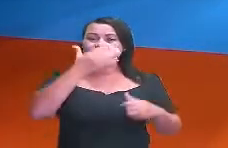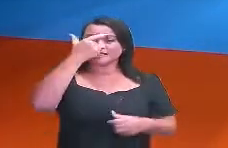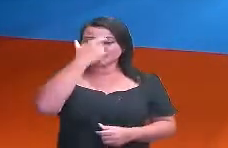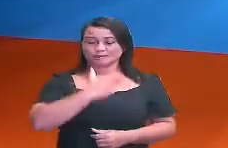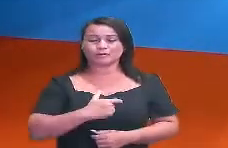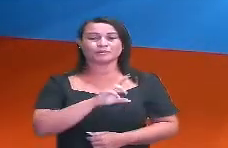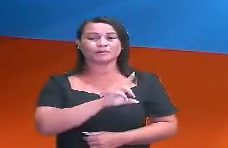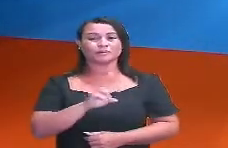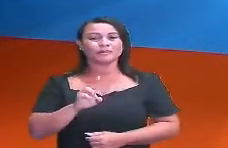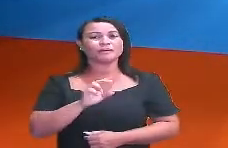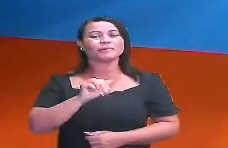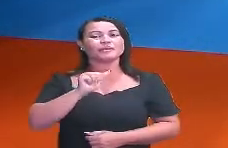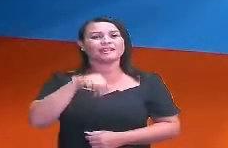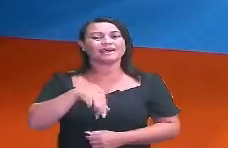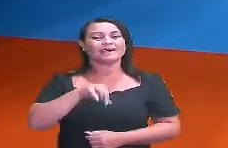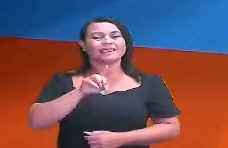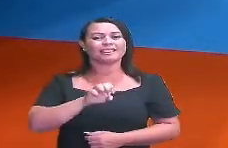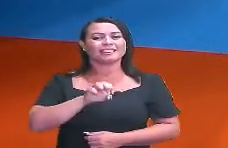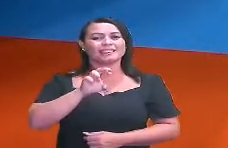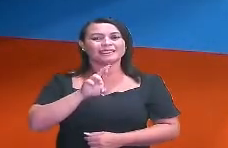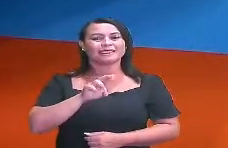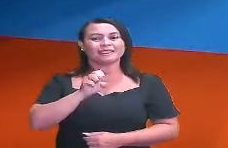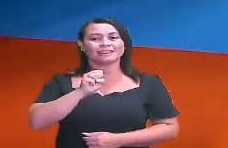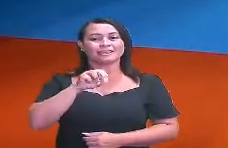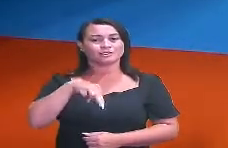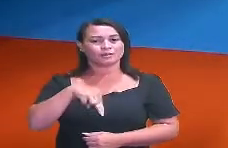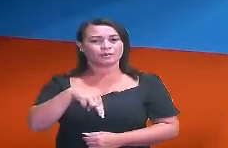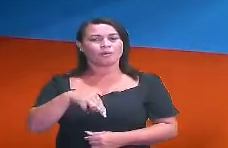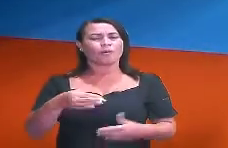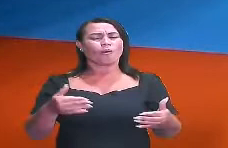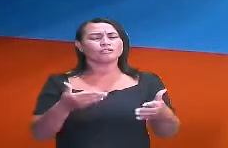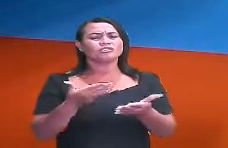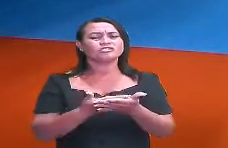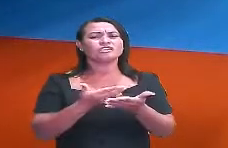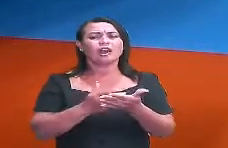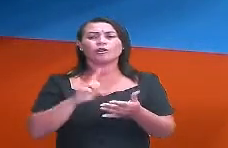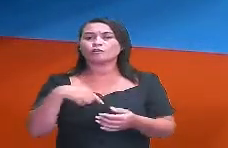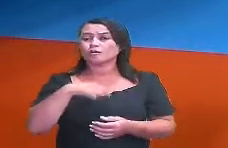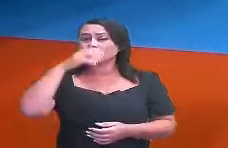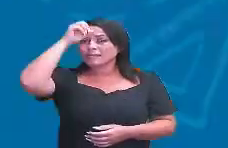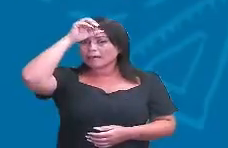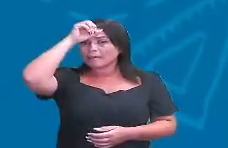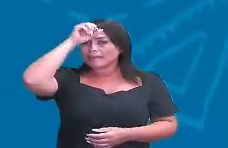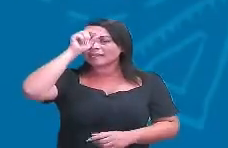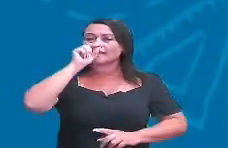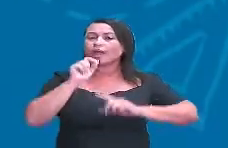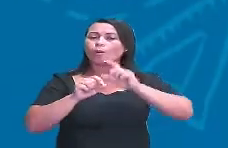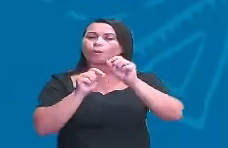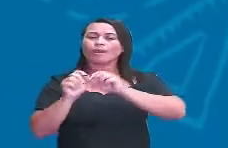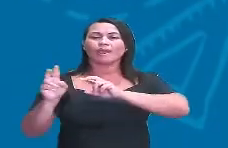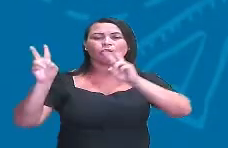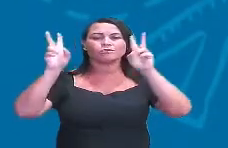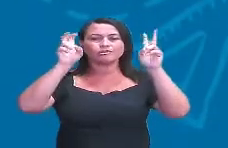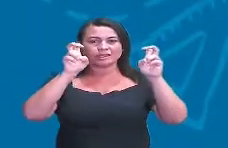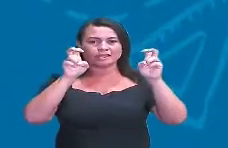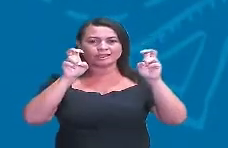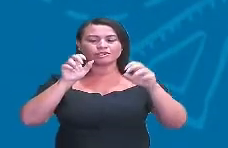chamo Anderson Rodrigues e nessa nossa aula de hoje nós iremos aprender a respeito dos